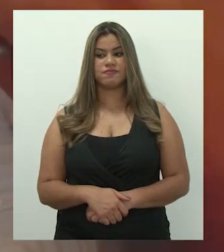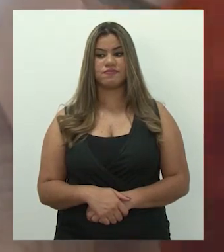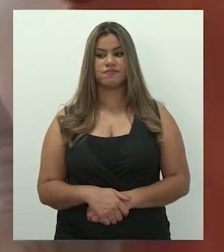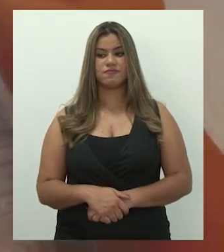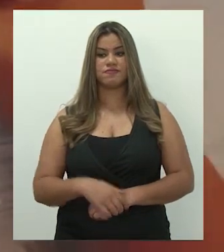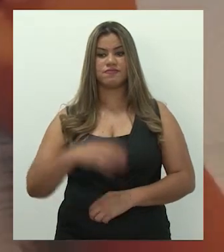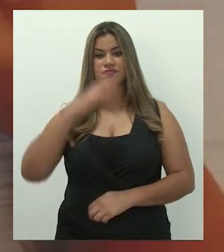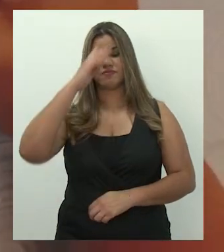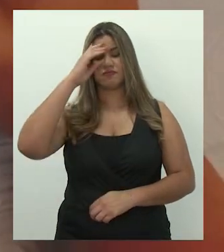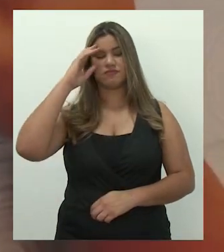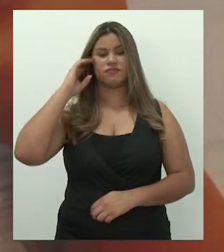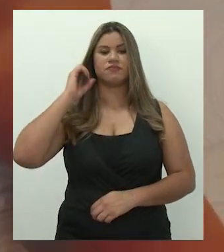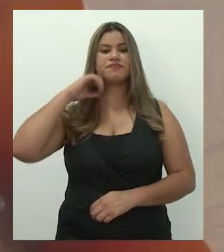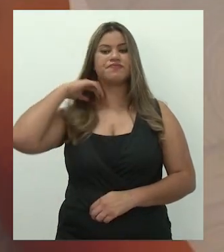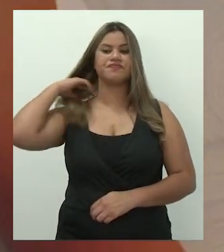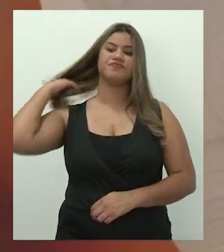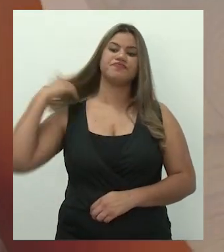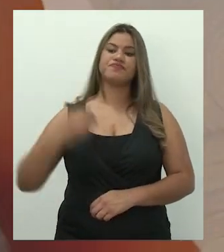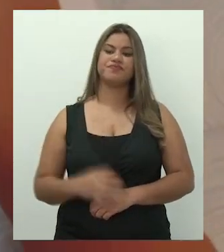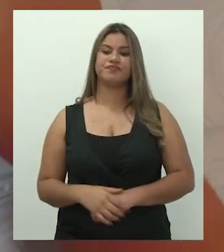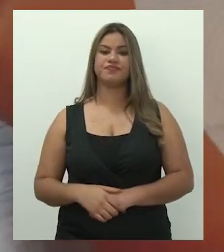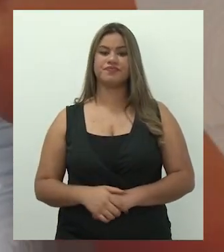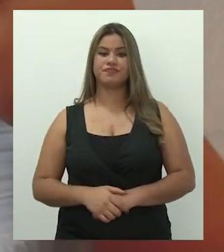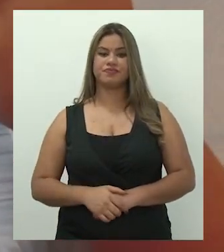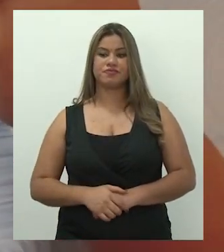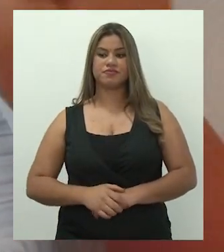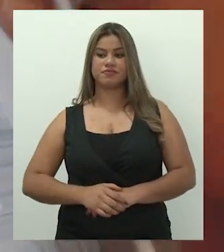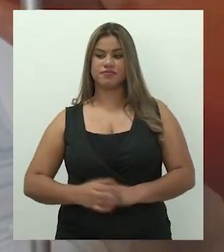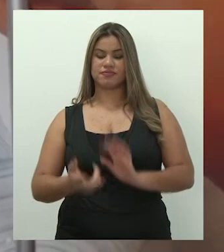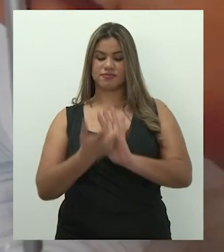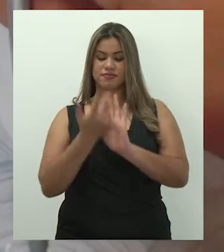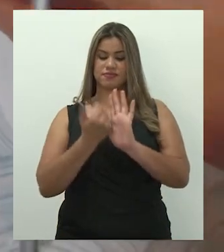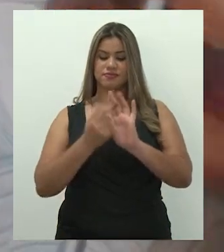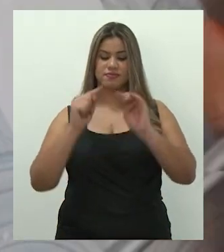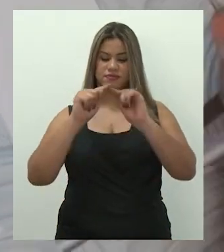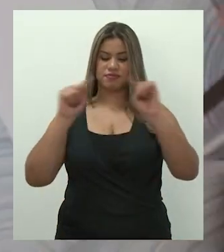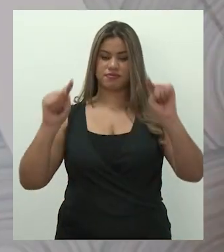Una as extremidades, faça um novo retângulo bem menor.